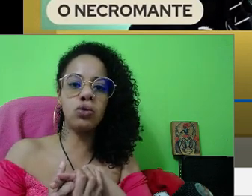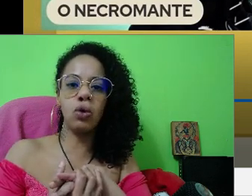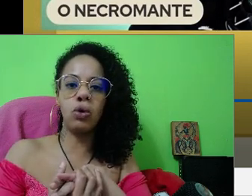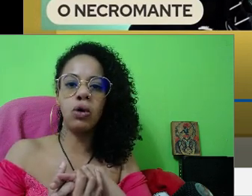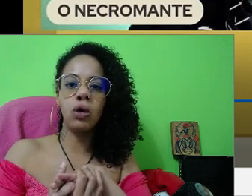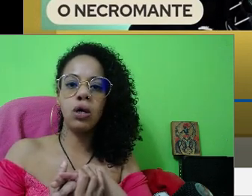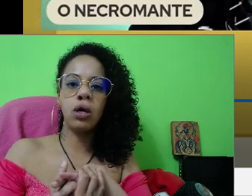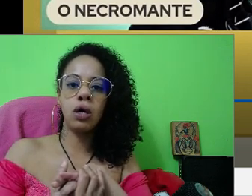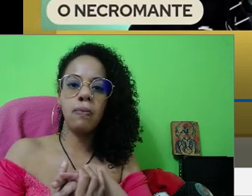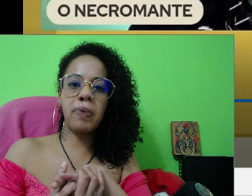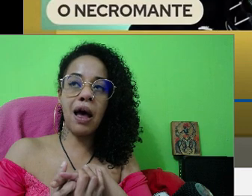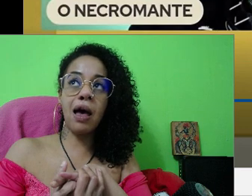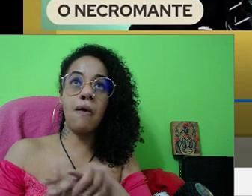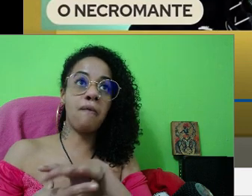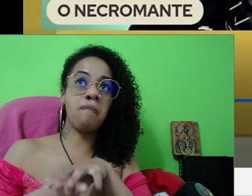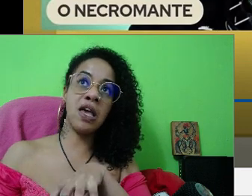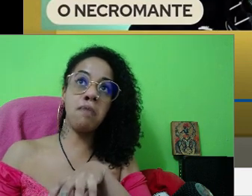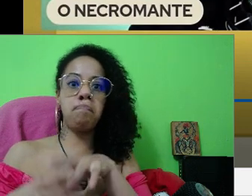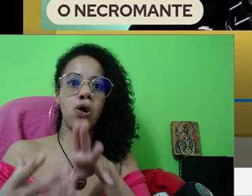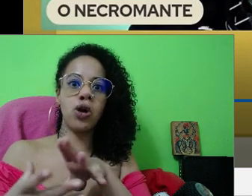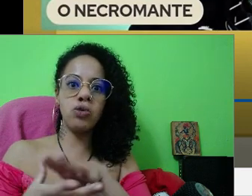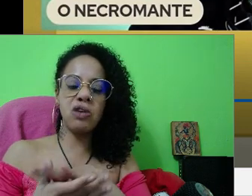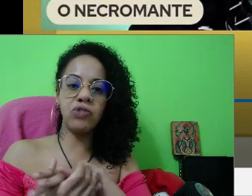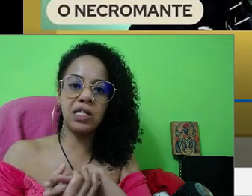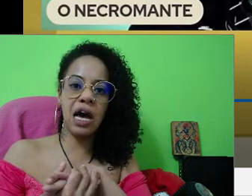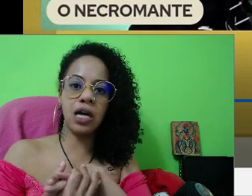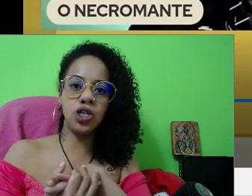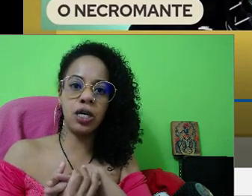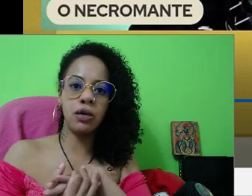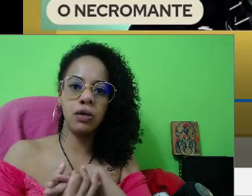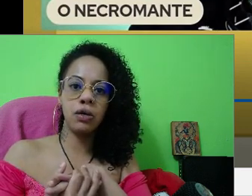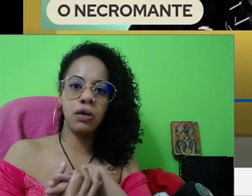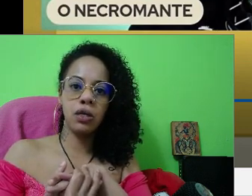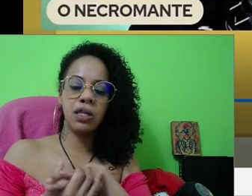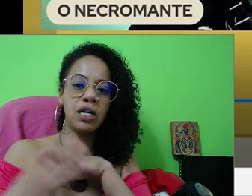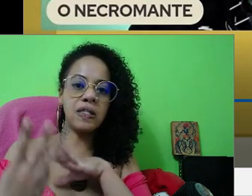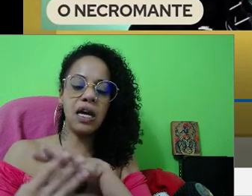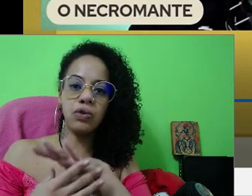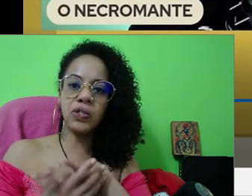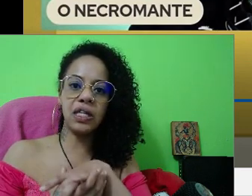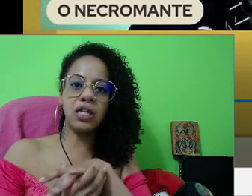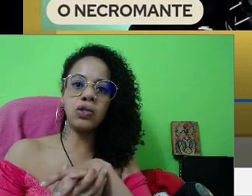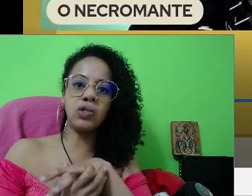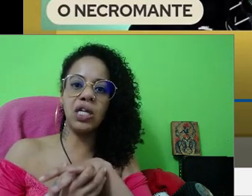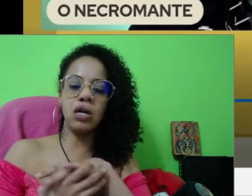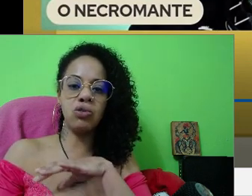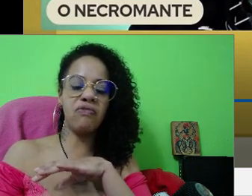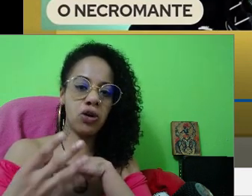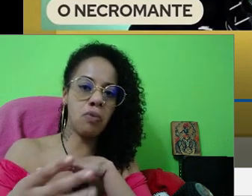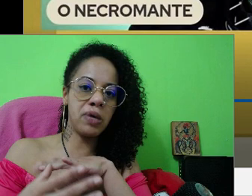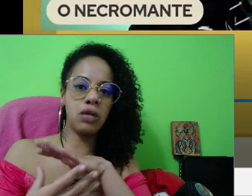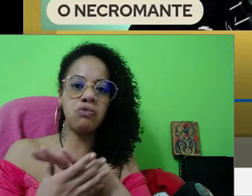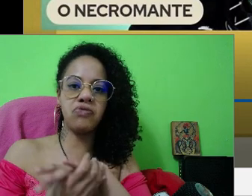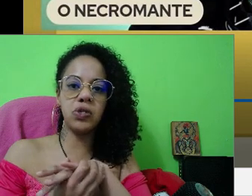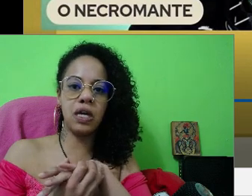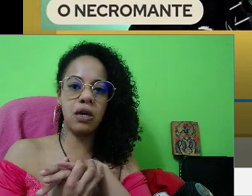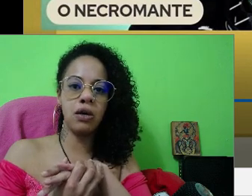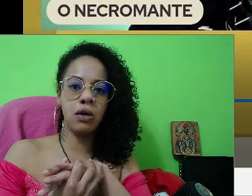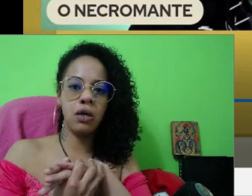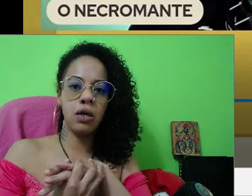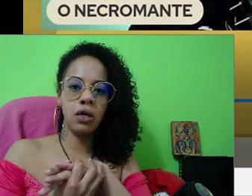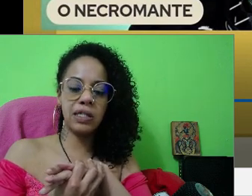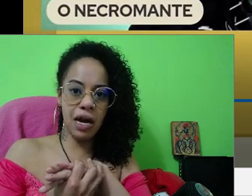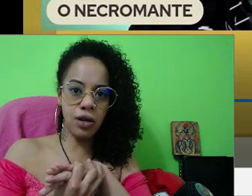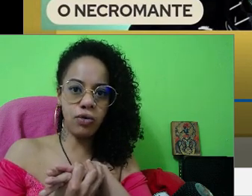minúsculo para impor O que você acha terceiro você tá desconsiderando que foi combinado com